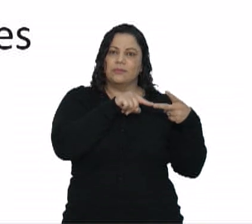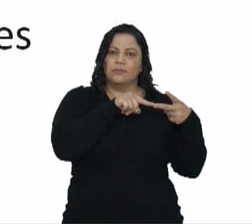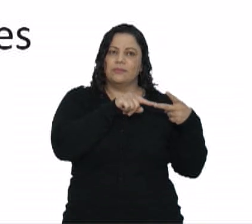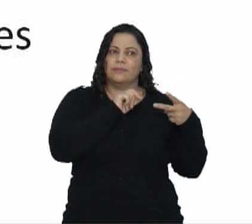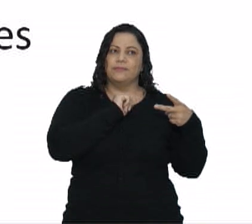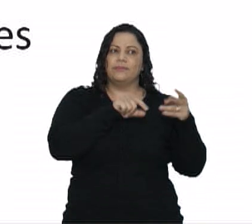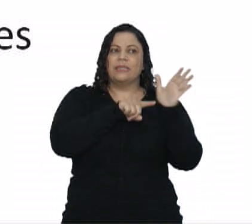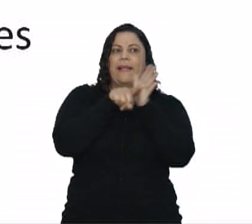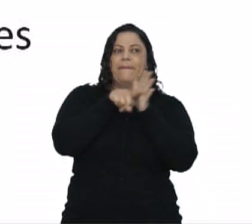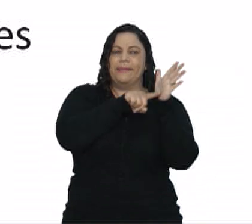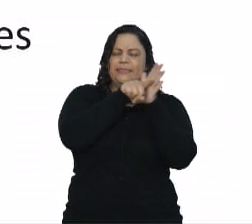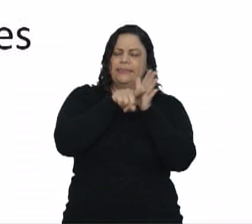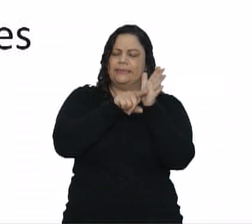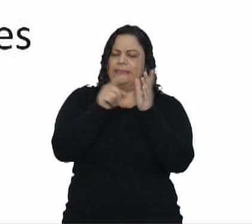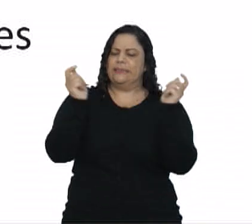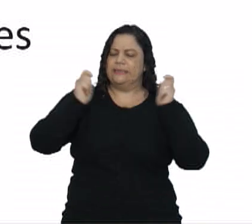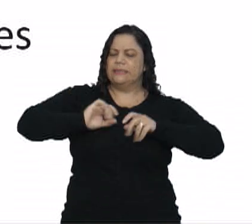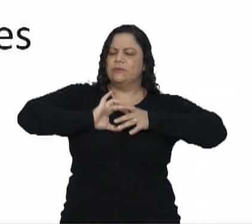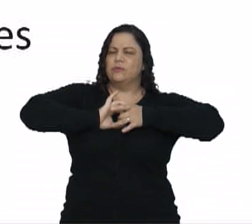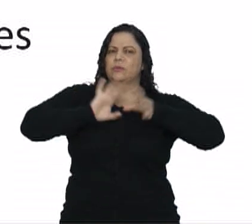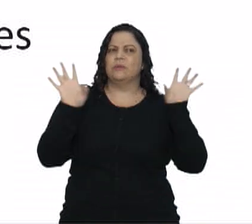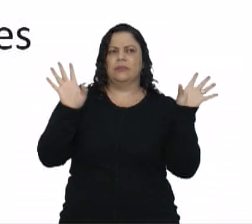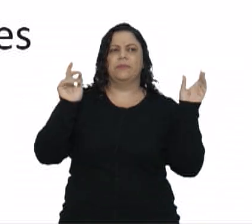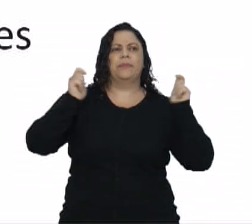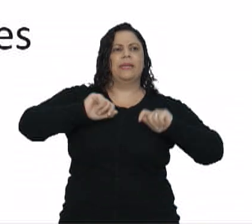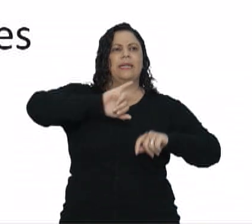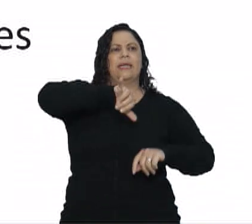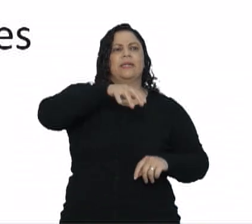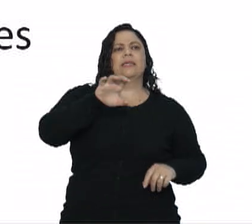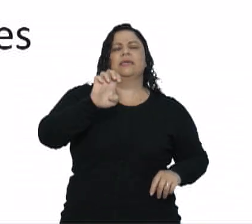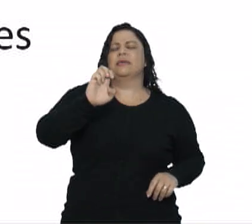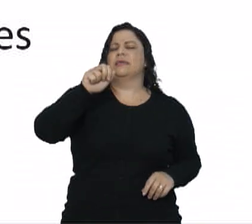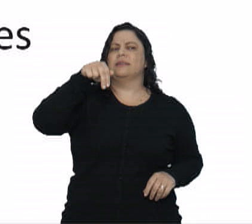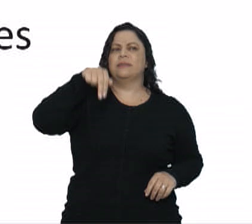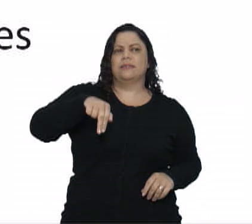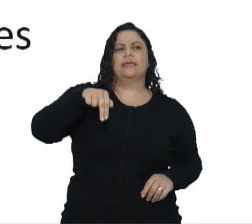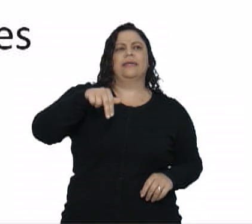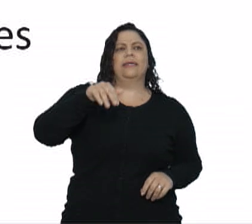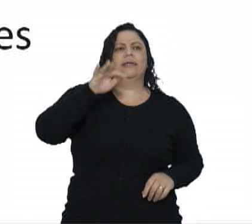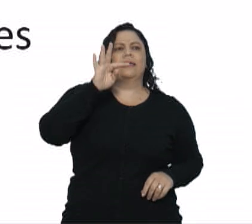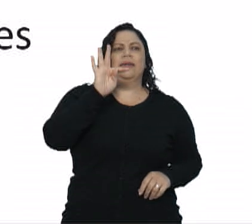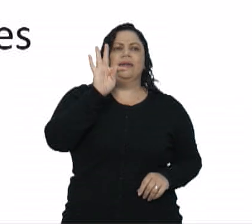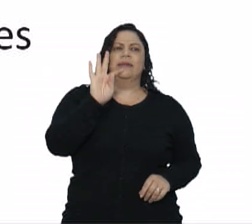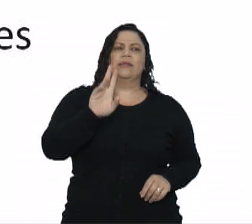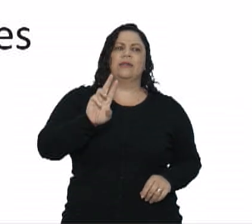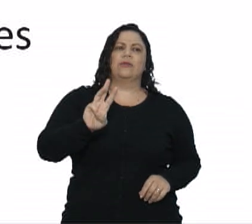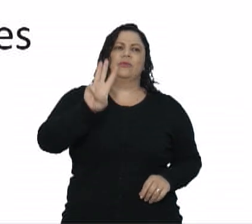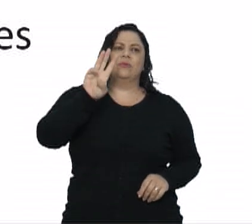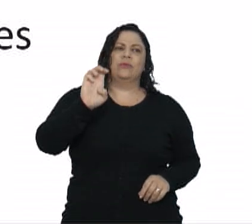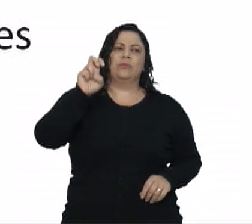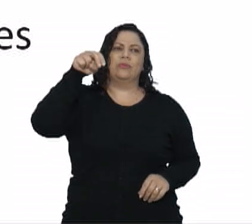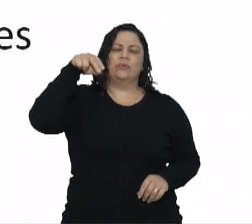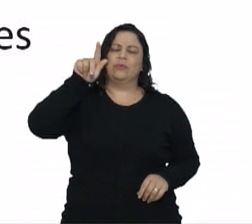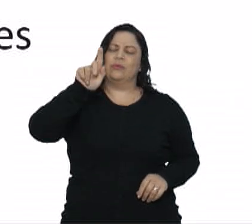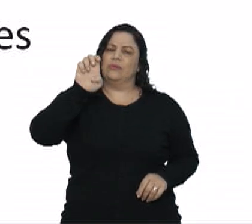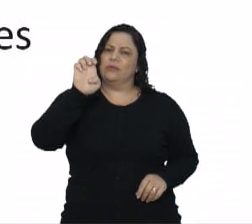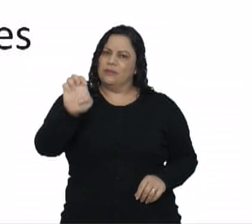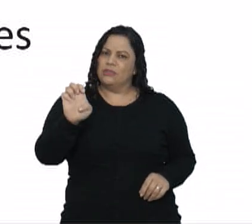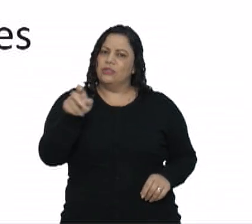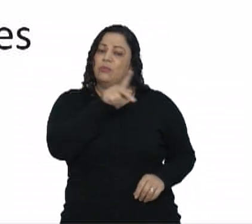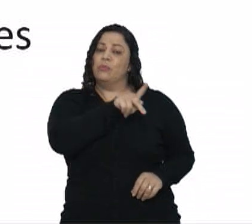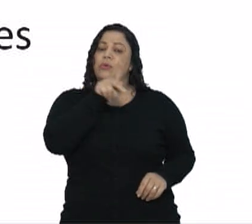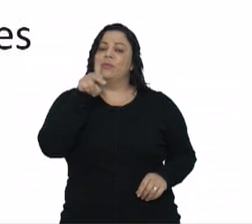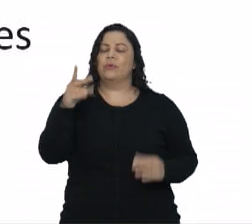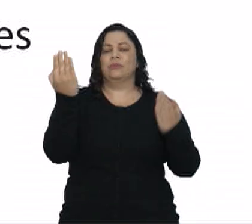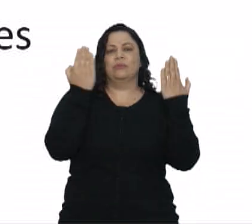leu. A pesquisa foi liderada por Jian Tweng, professora de psicologia da Universidade de San Diego, na